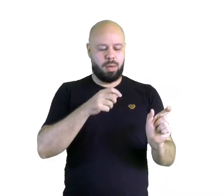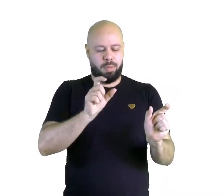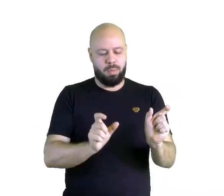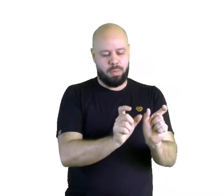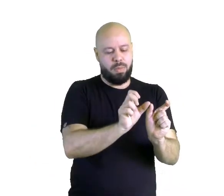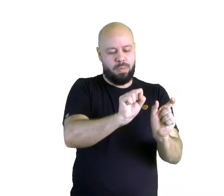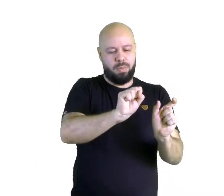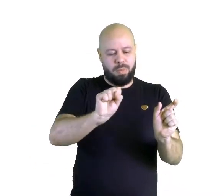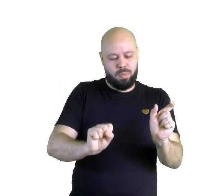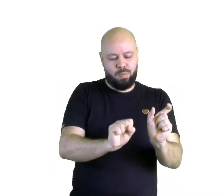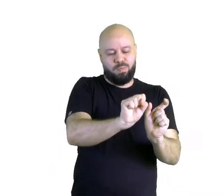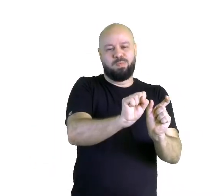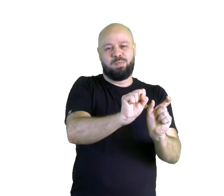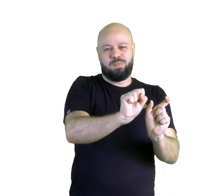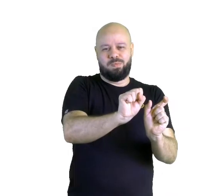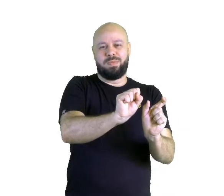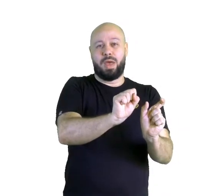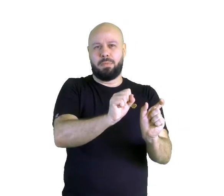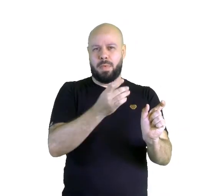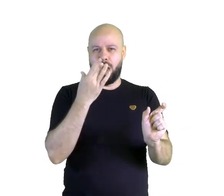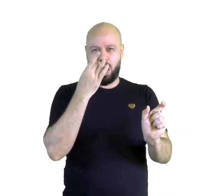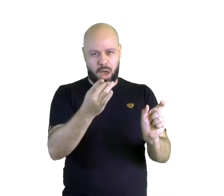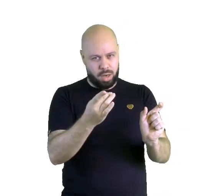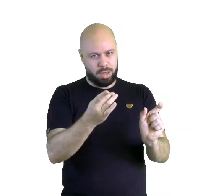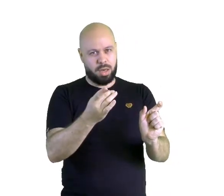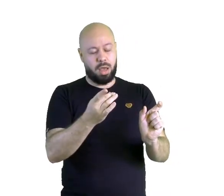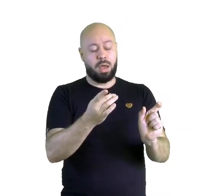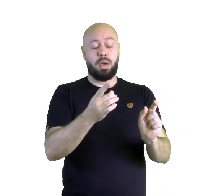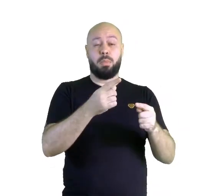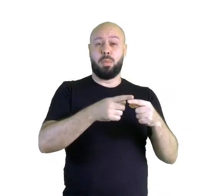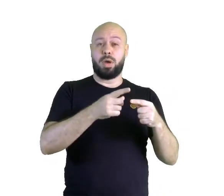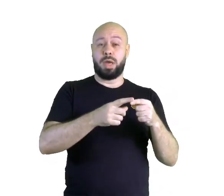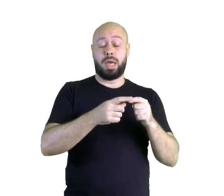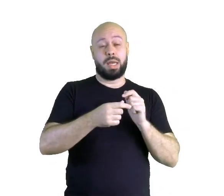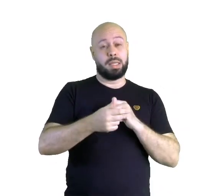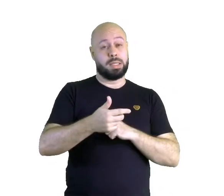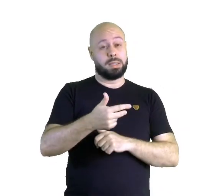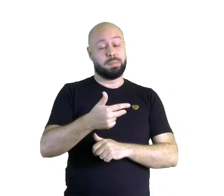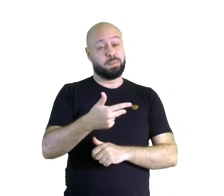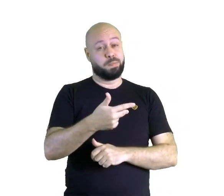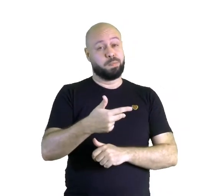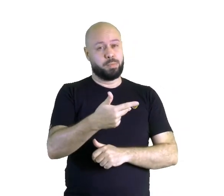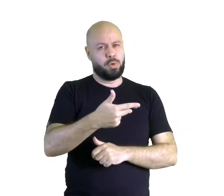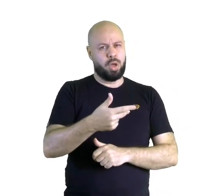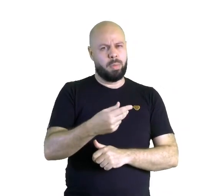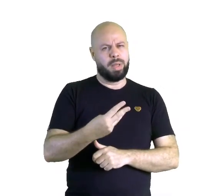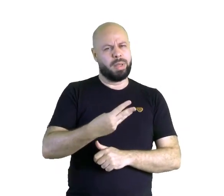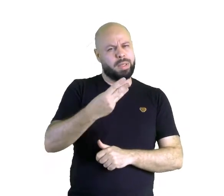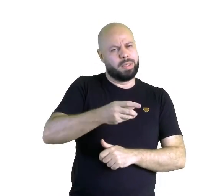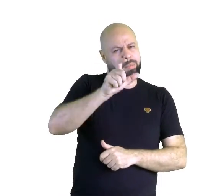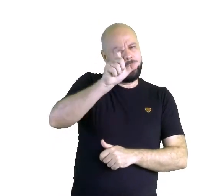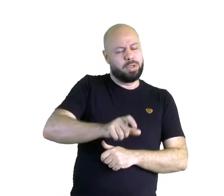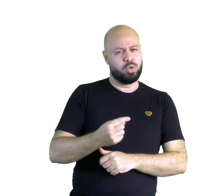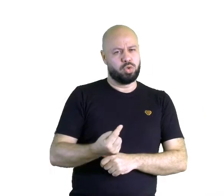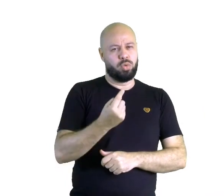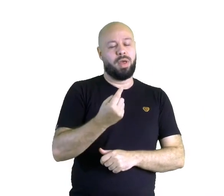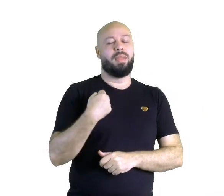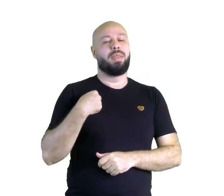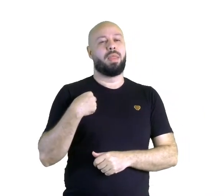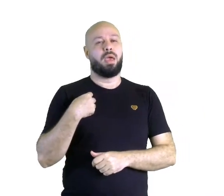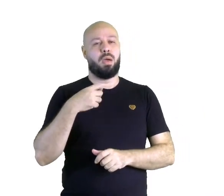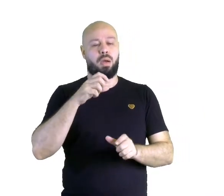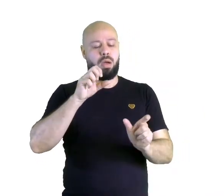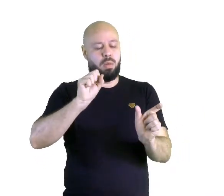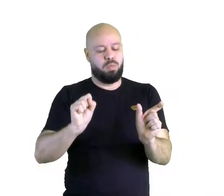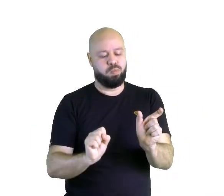falei para vocês para terem atenção quando se tratar da terceira pessoa do singular. Na terceira pessoa do singular do present continuous,